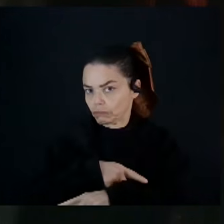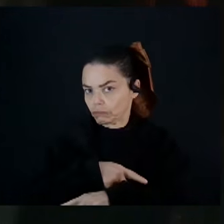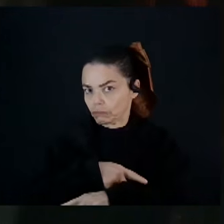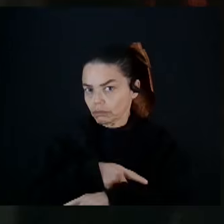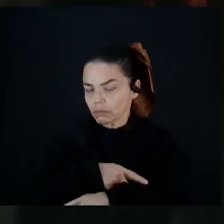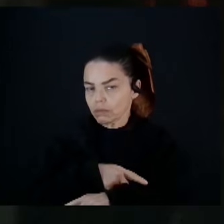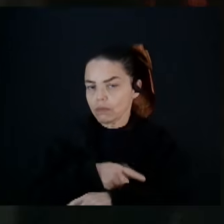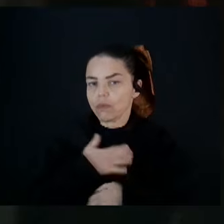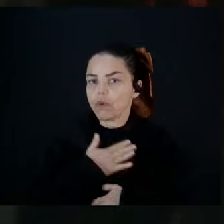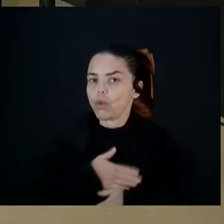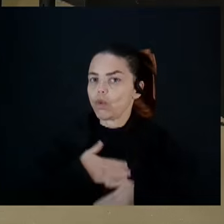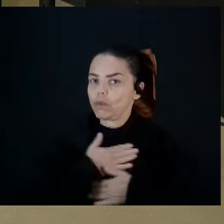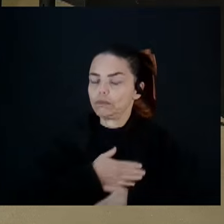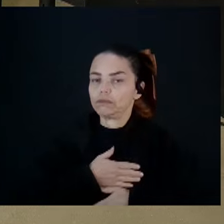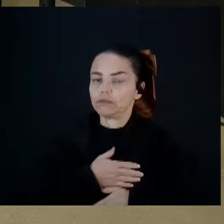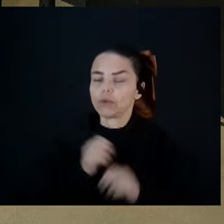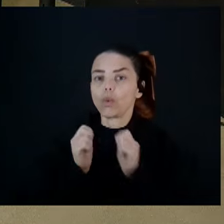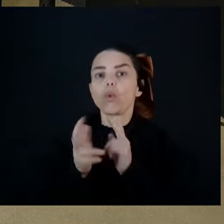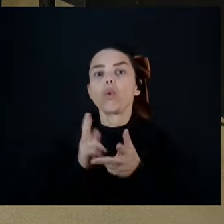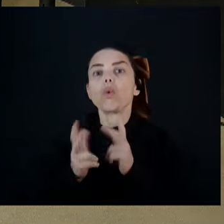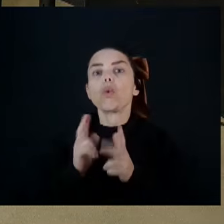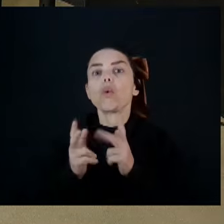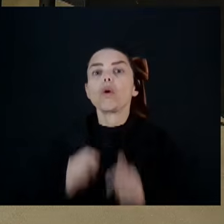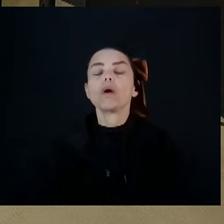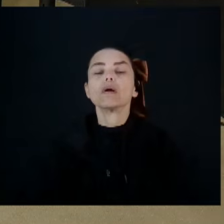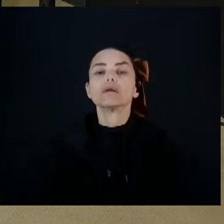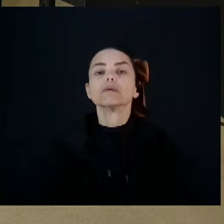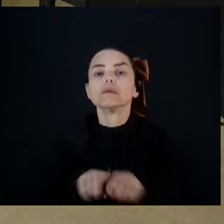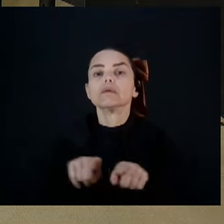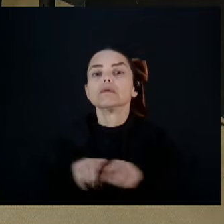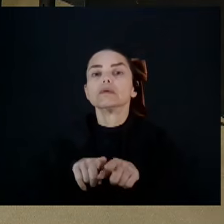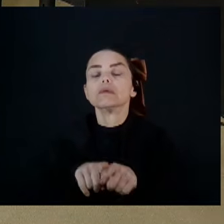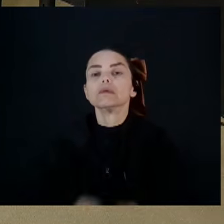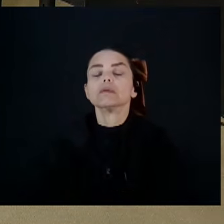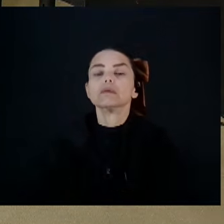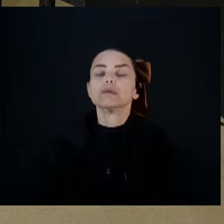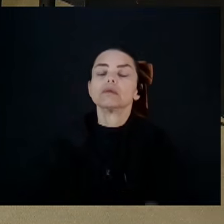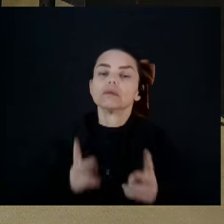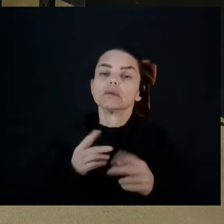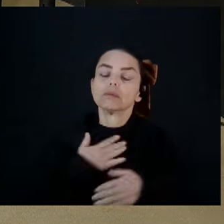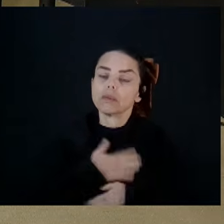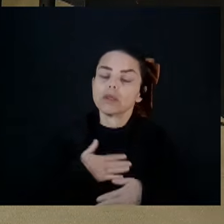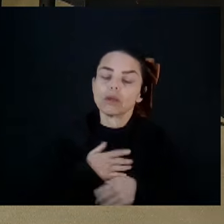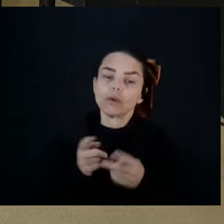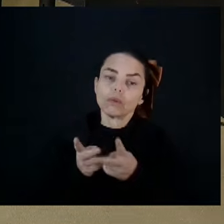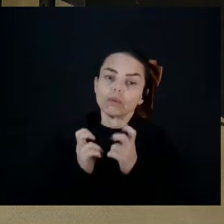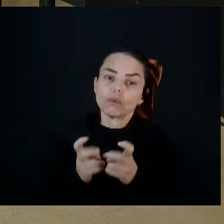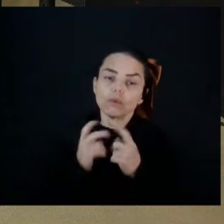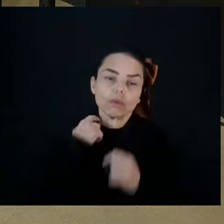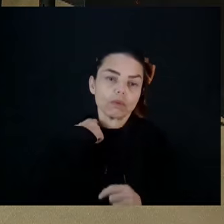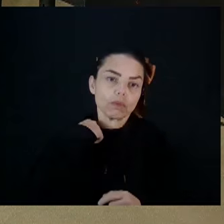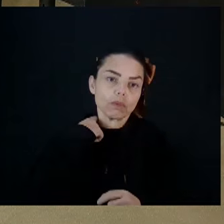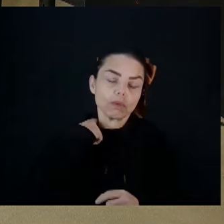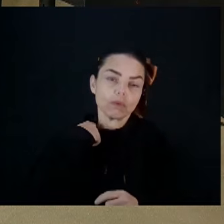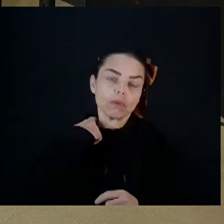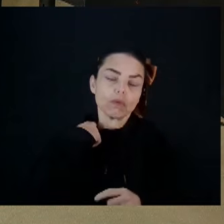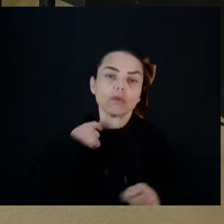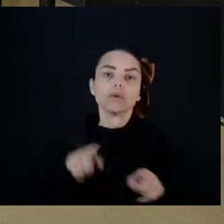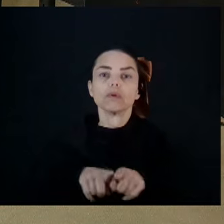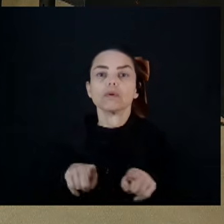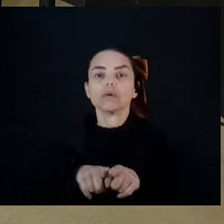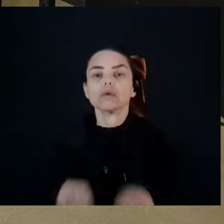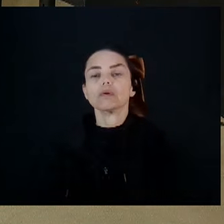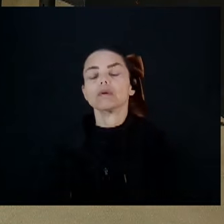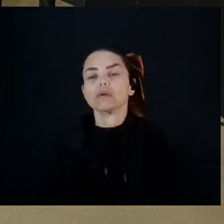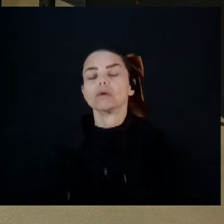prazer gerado pela fala, como também no prazer de ouvir? Tipo assim, eu ouvir também pode me dar essa